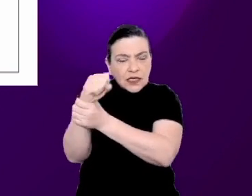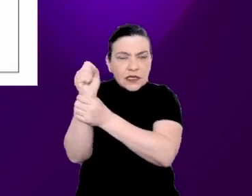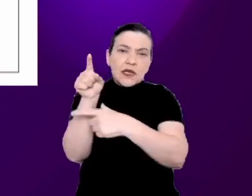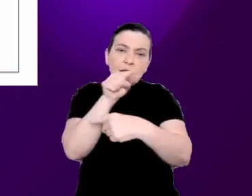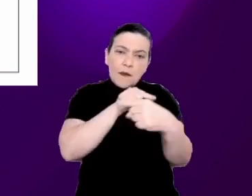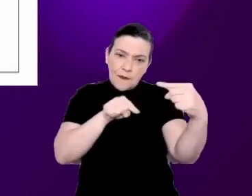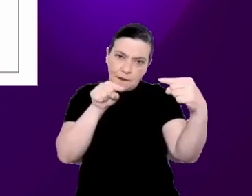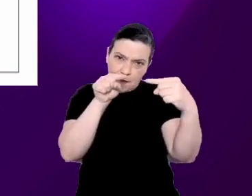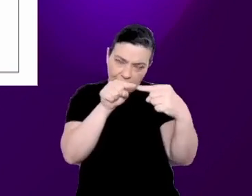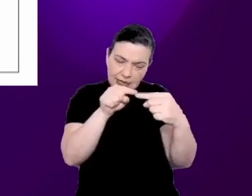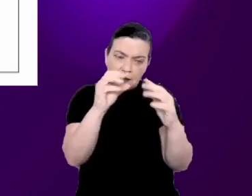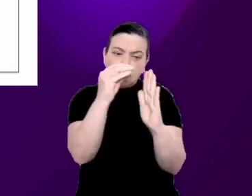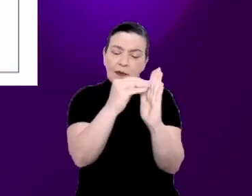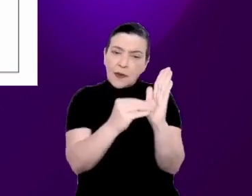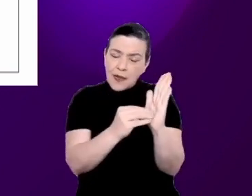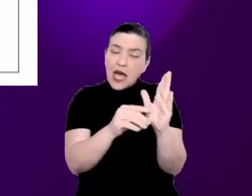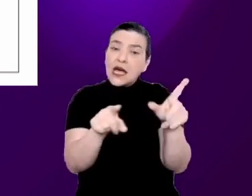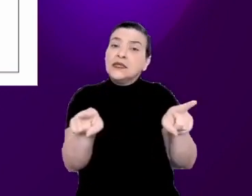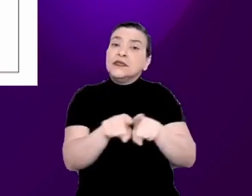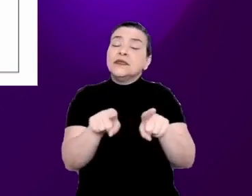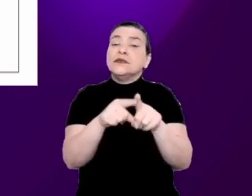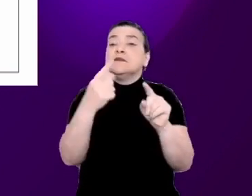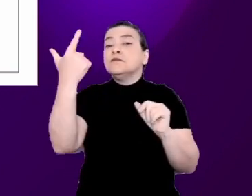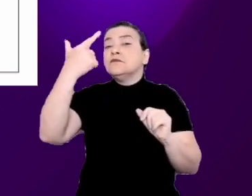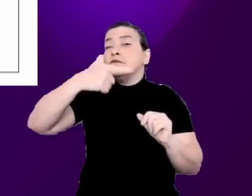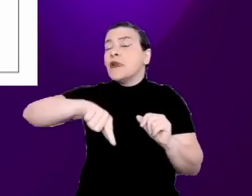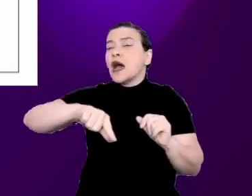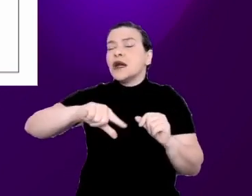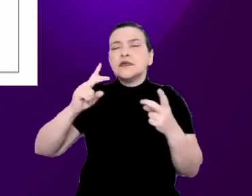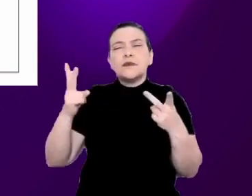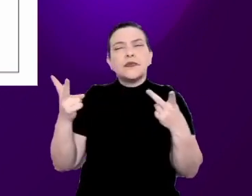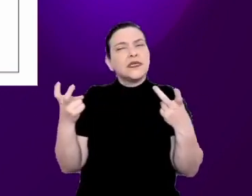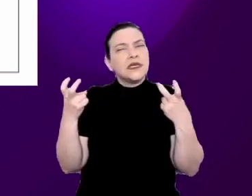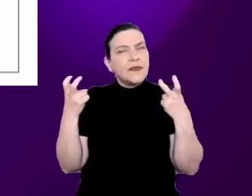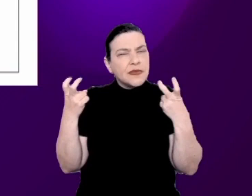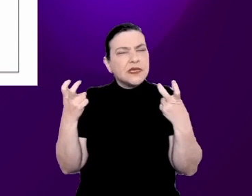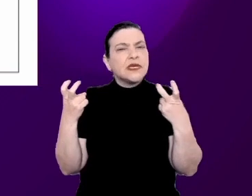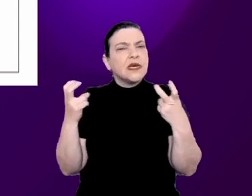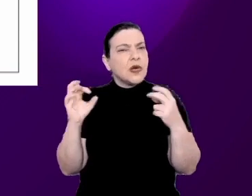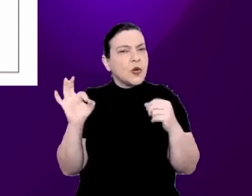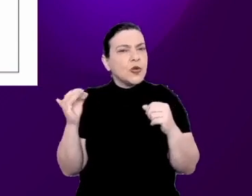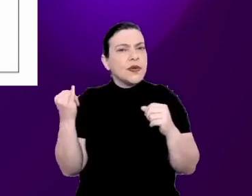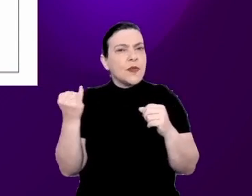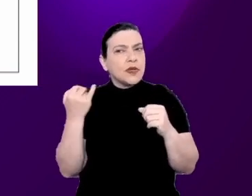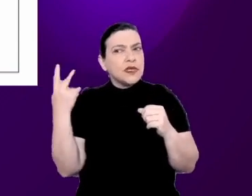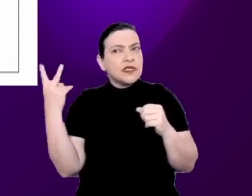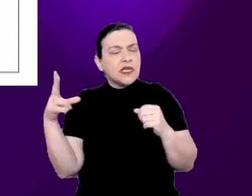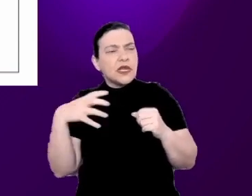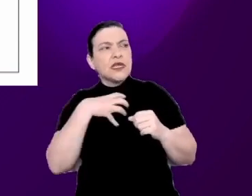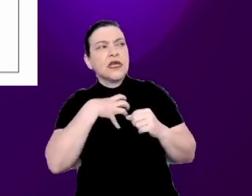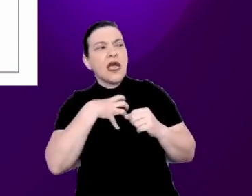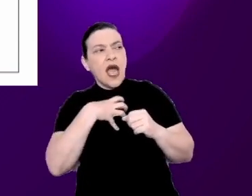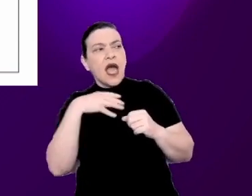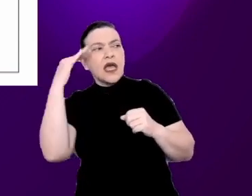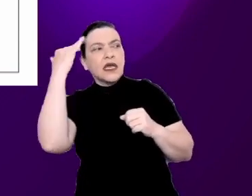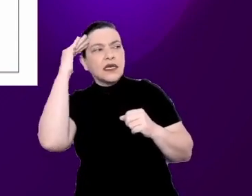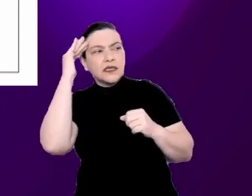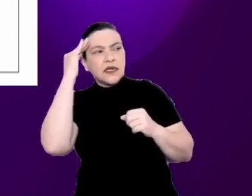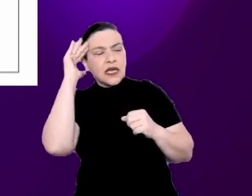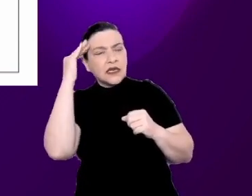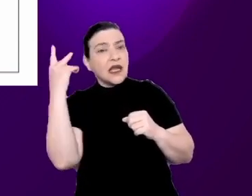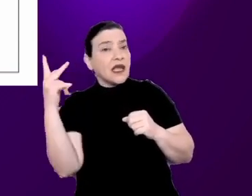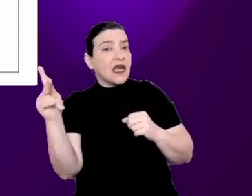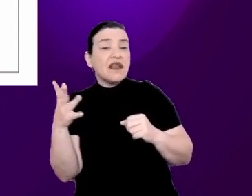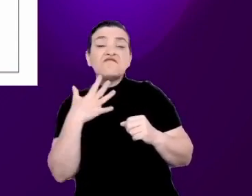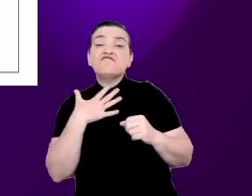A gente traz essa percepção de importância para o paciente em relação ao alcance da meta desejada por ele,